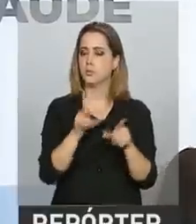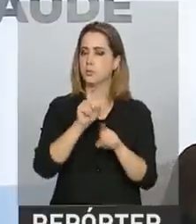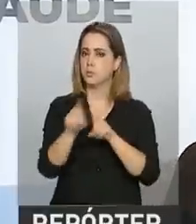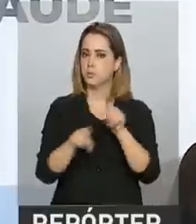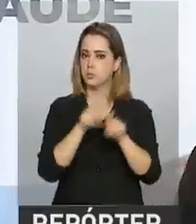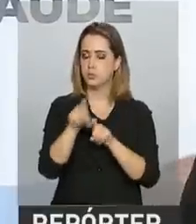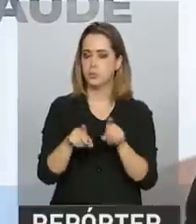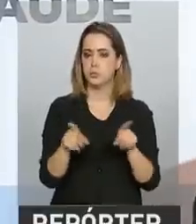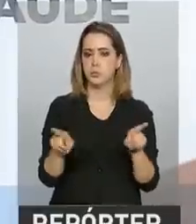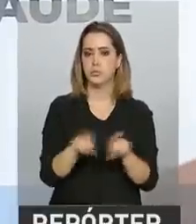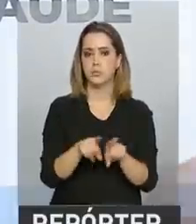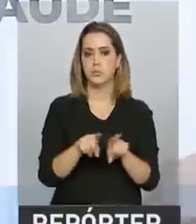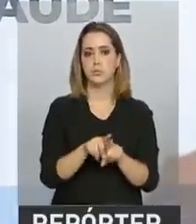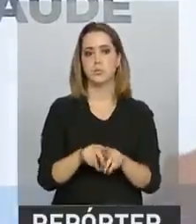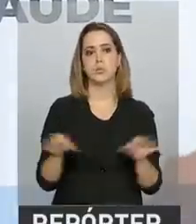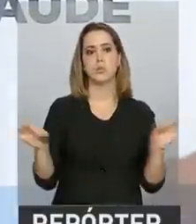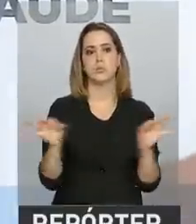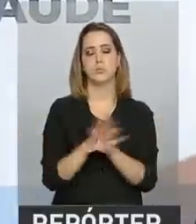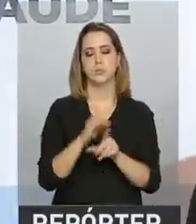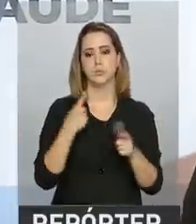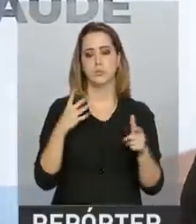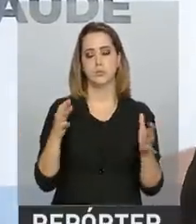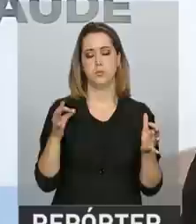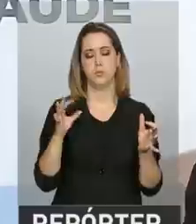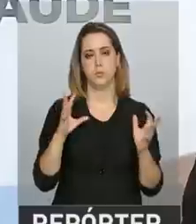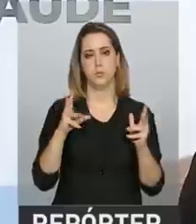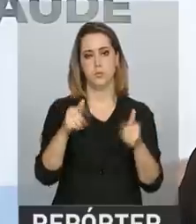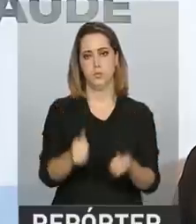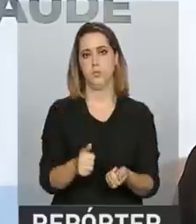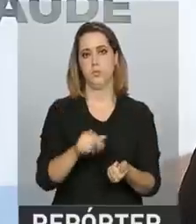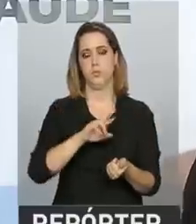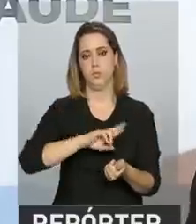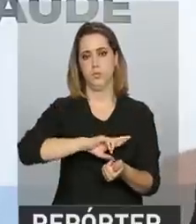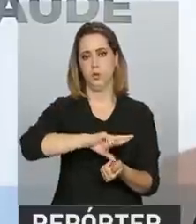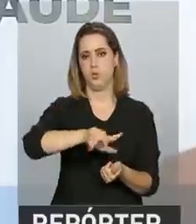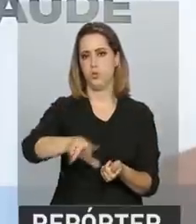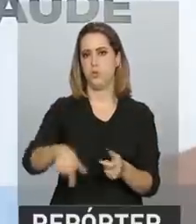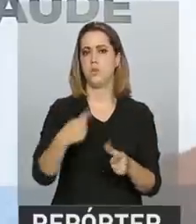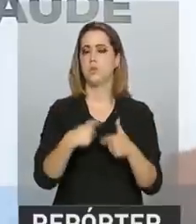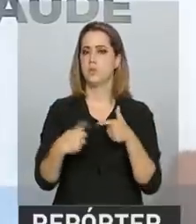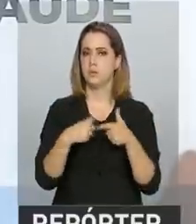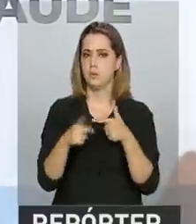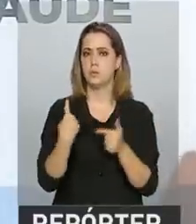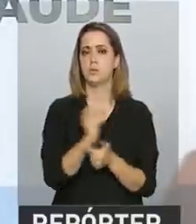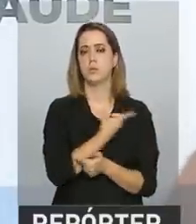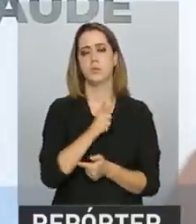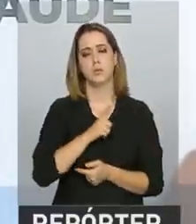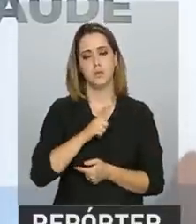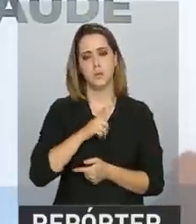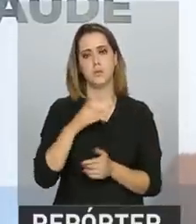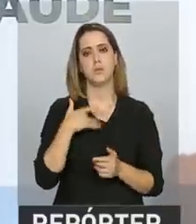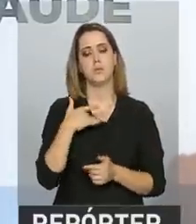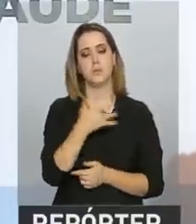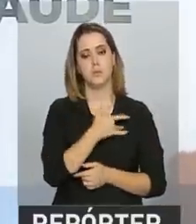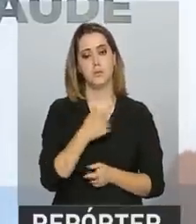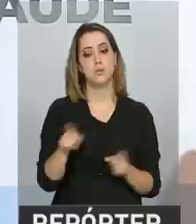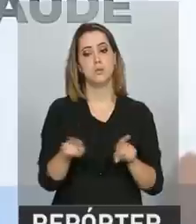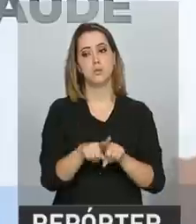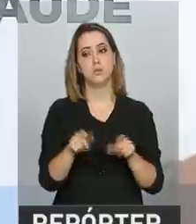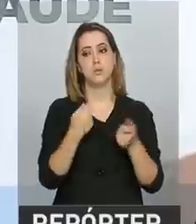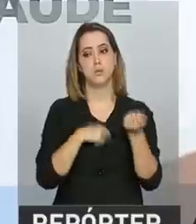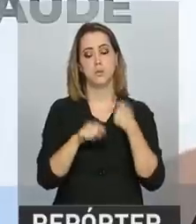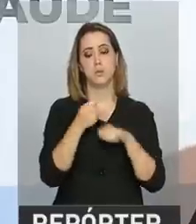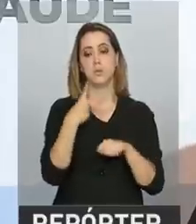informatização, e isso vai resolver praticamente muitos dos problemas que temos na saúde, e em especial economizaremos pelo